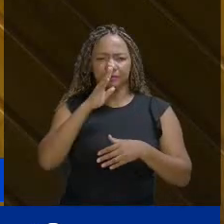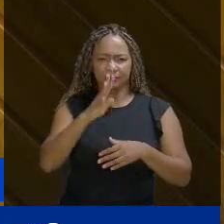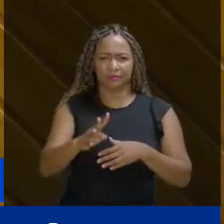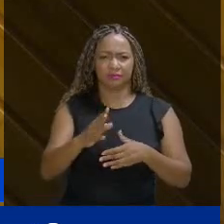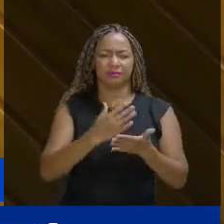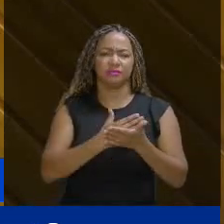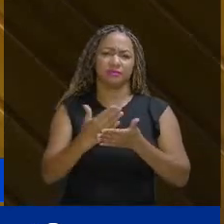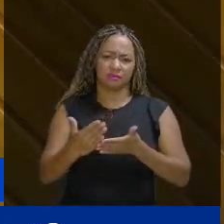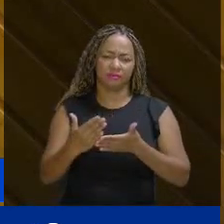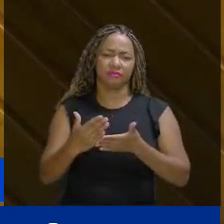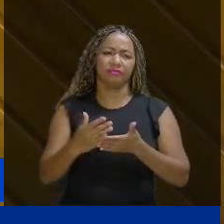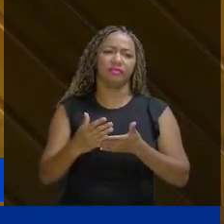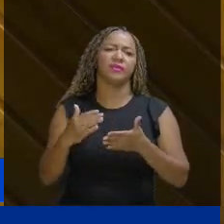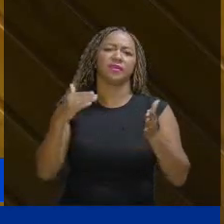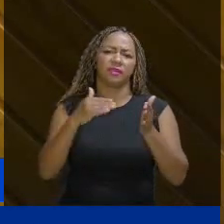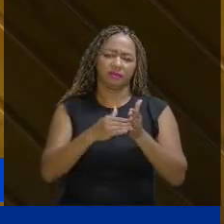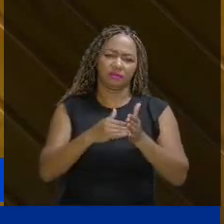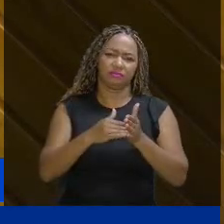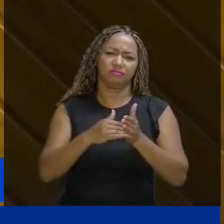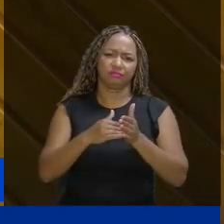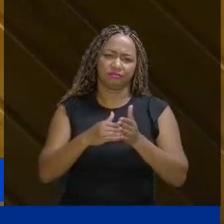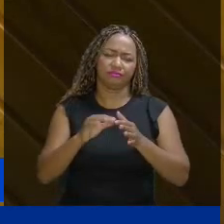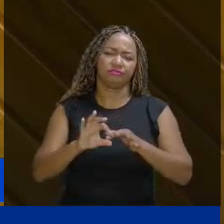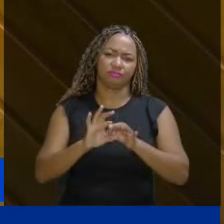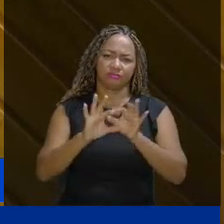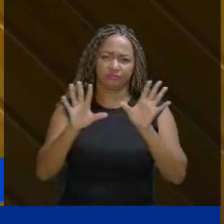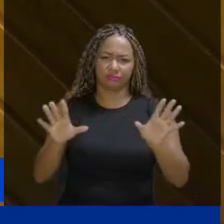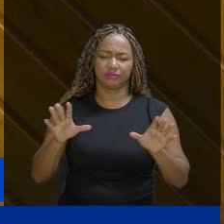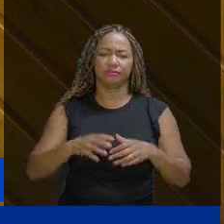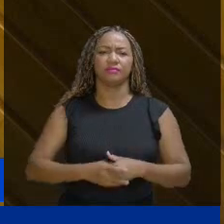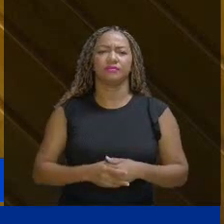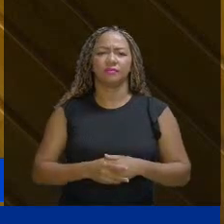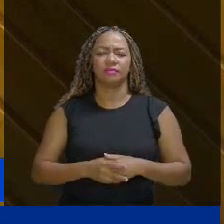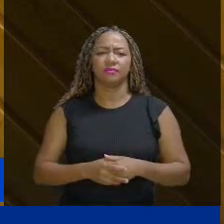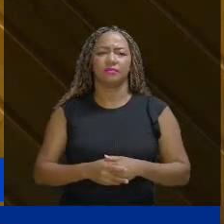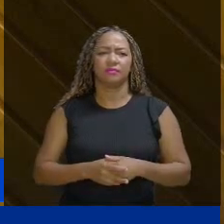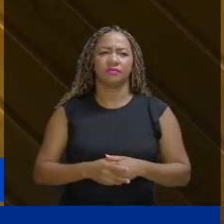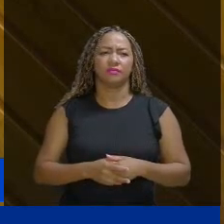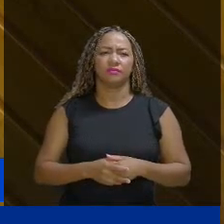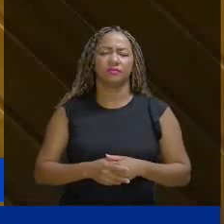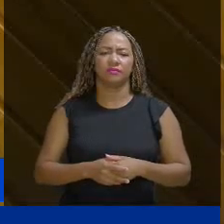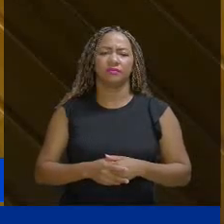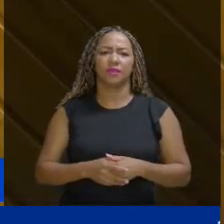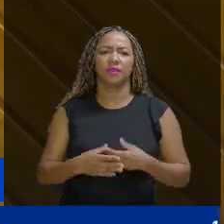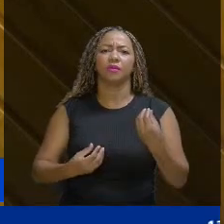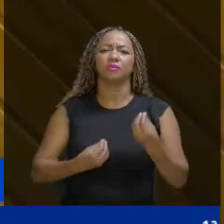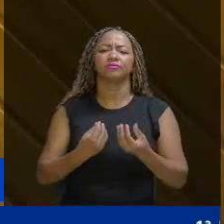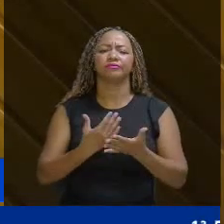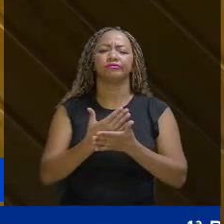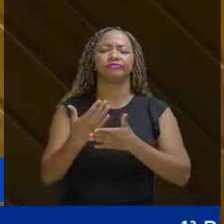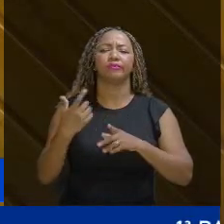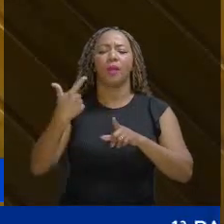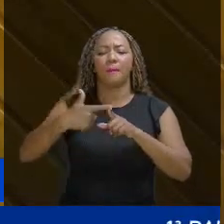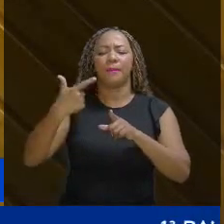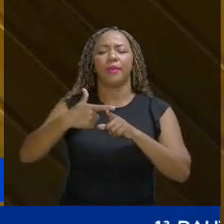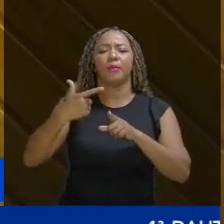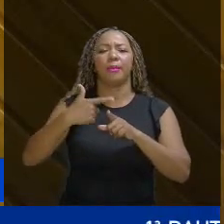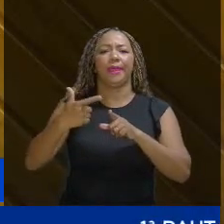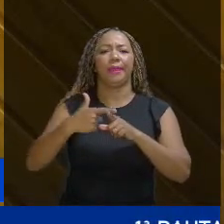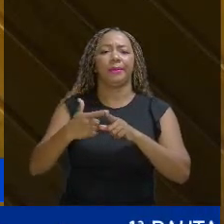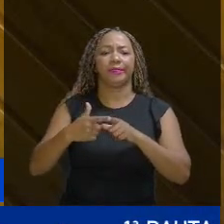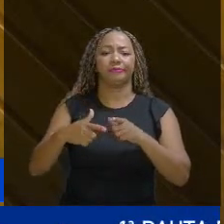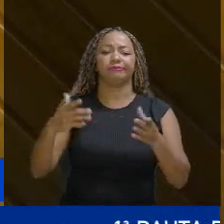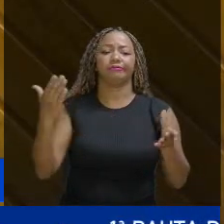acusados inicialmente, os indiciados, ou até que os absolve. Pois bem, onde entra o grande problema neste